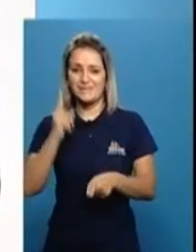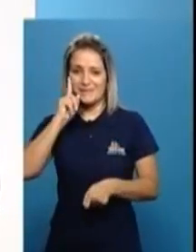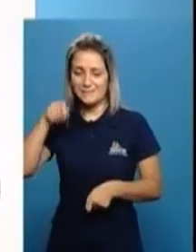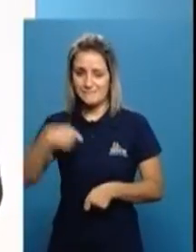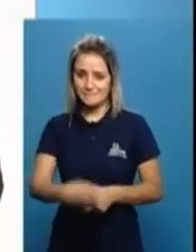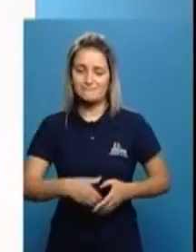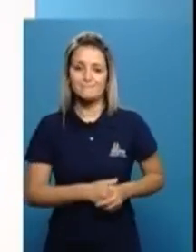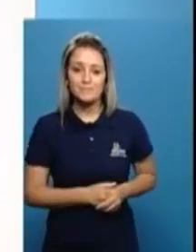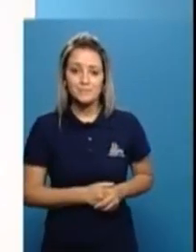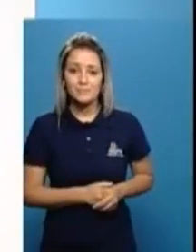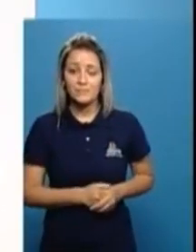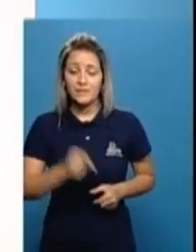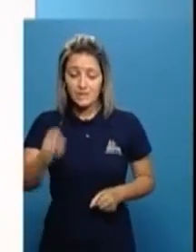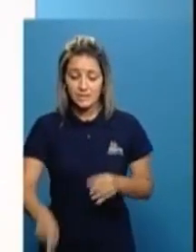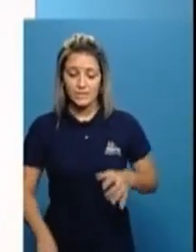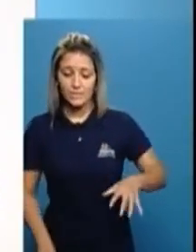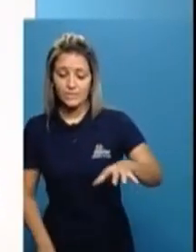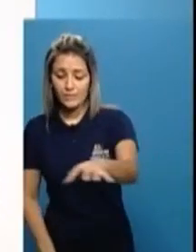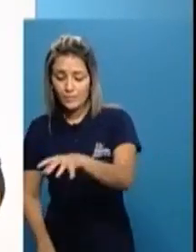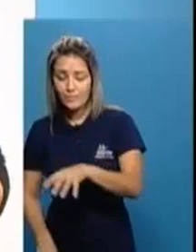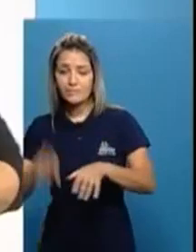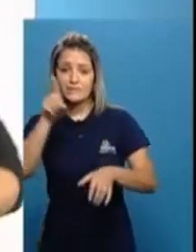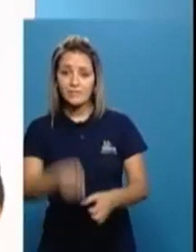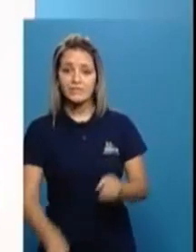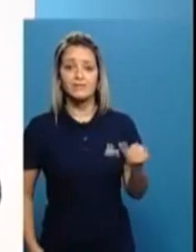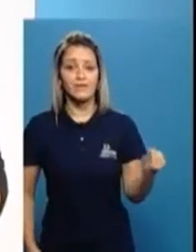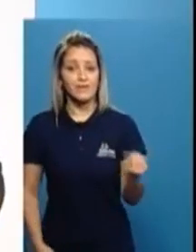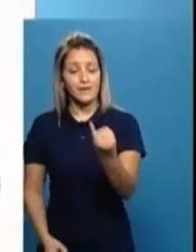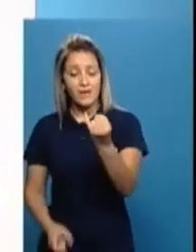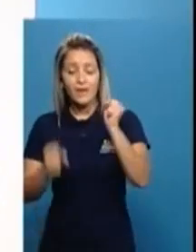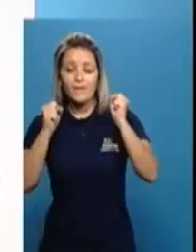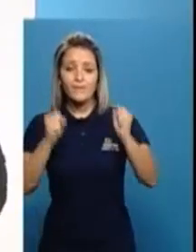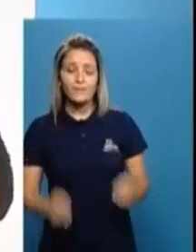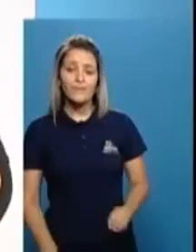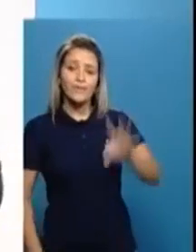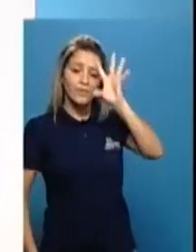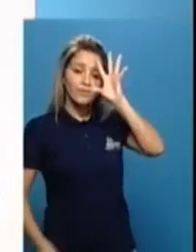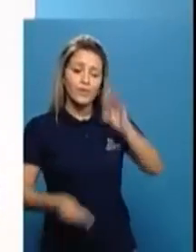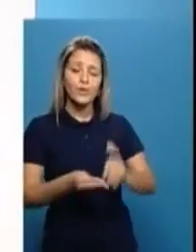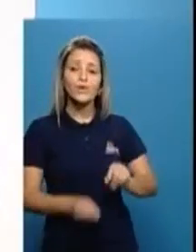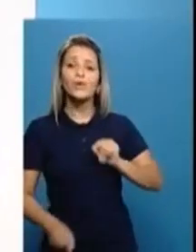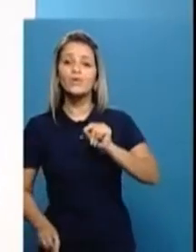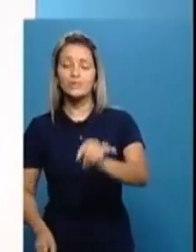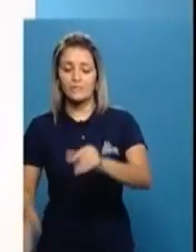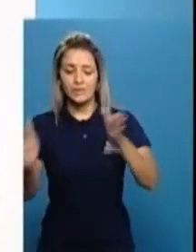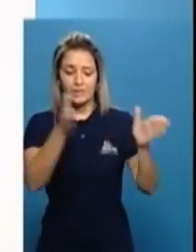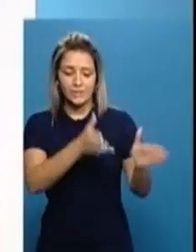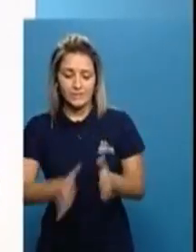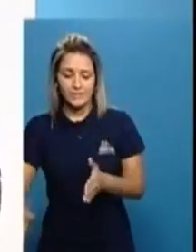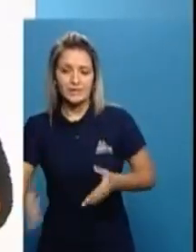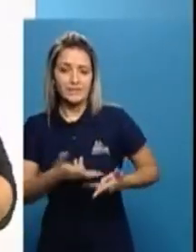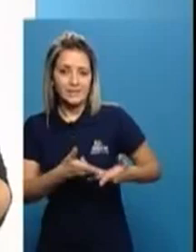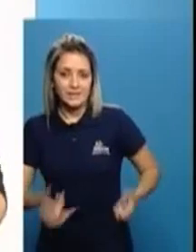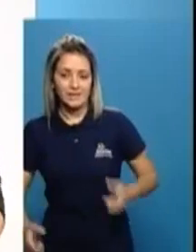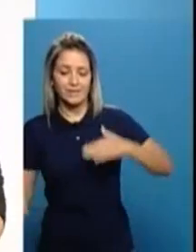pensados. Então o layout ele é tão importante que ele pode sim resultar em um aumento de produtividade para a